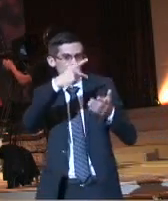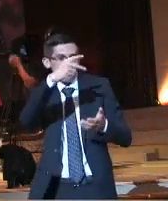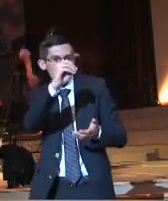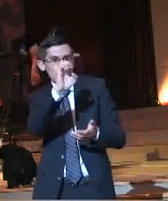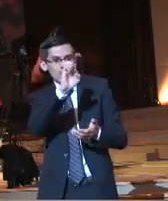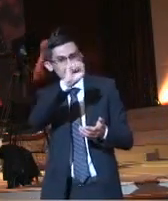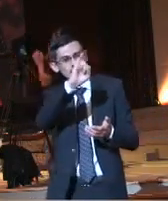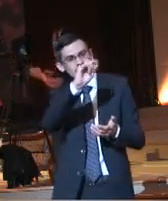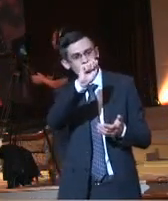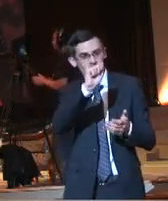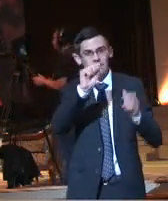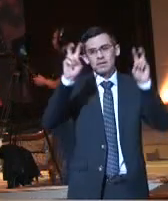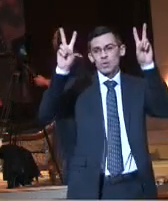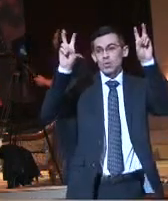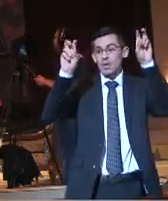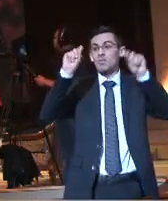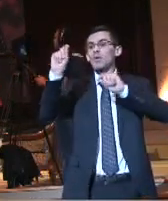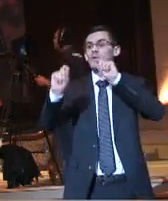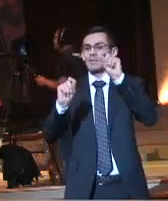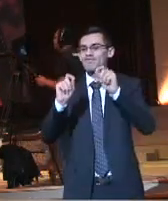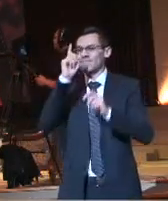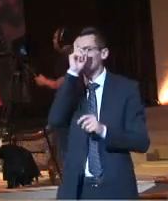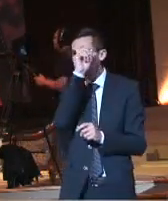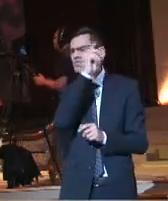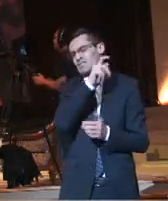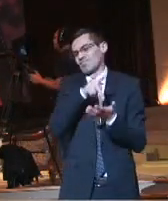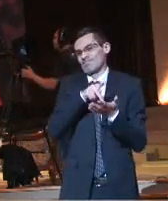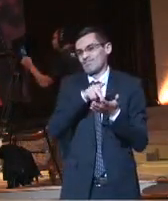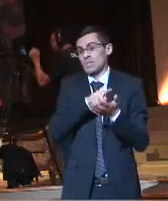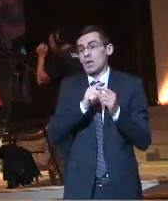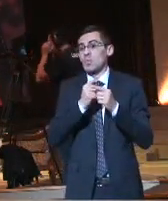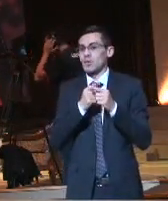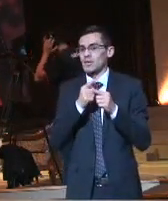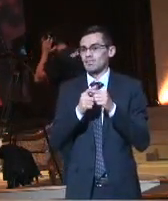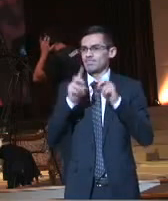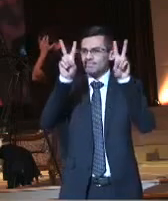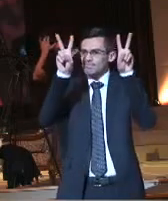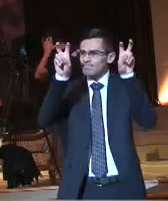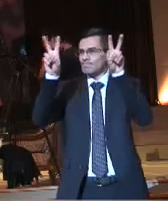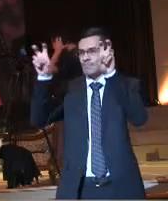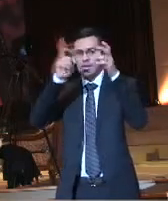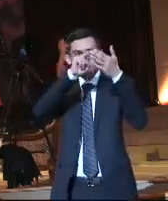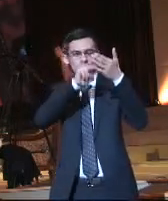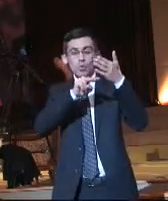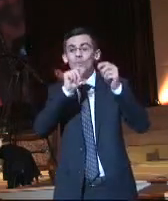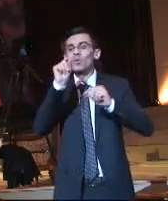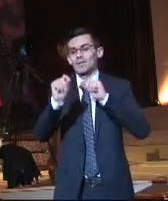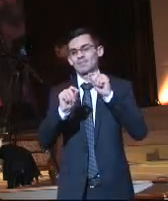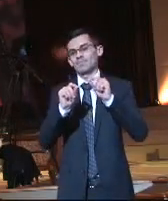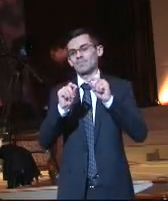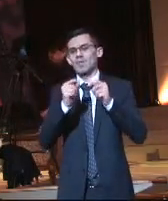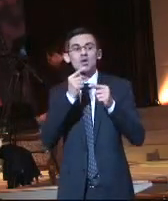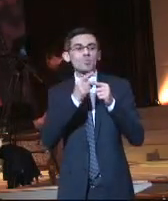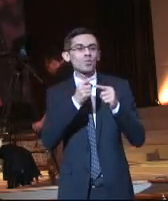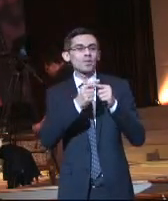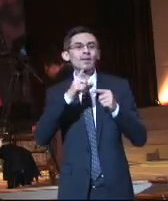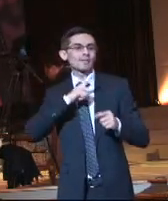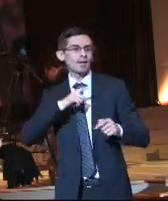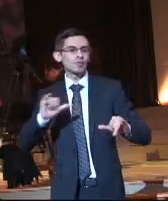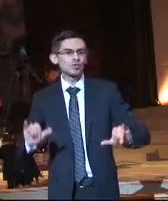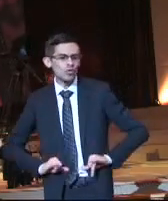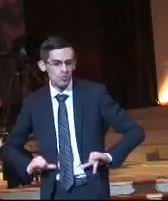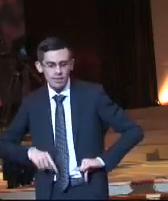tema. Um dos temas mais difíceis, né, que estão ali contidos nesse livro, que é: por que existe sofrimento